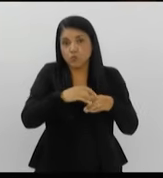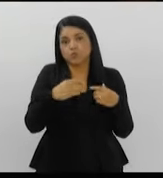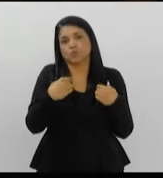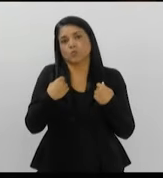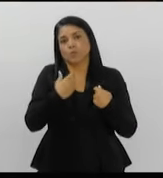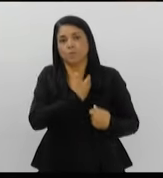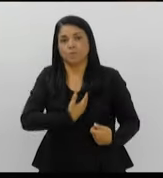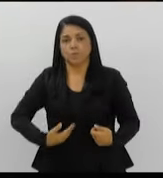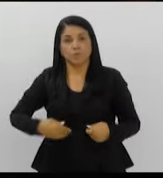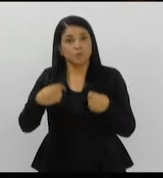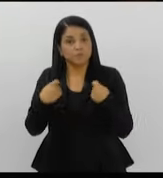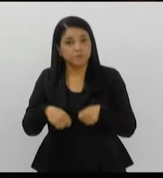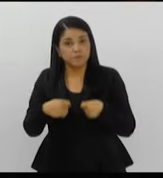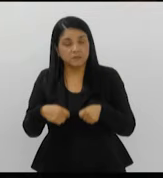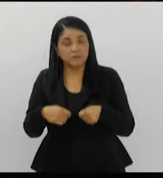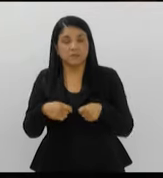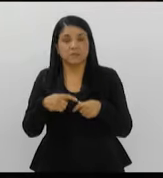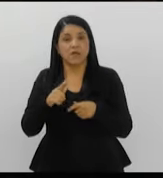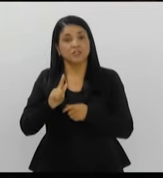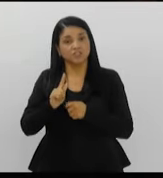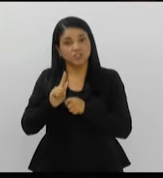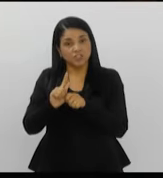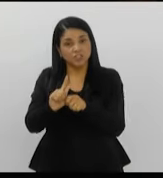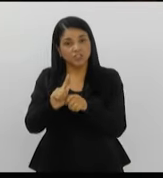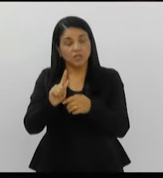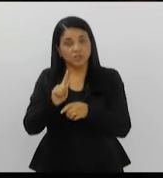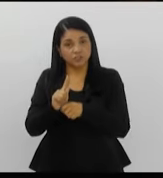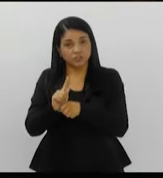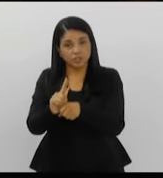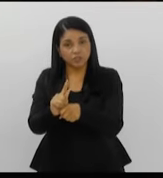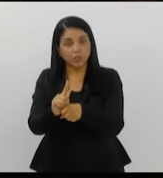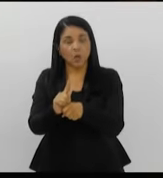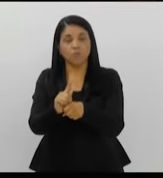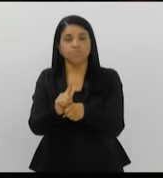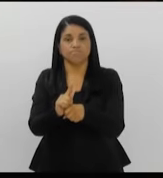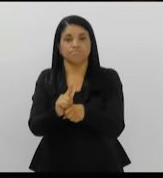é retomar a gestão plena das nossas unidades de saúde.